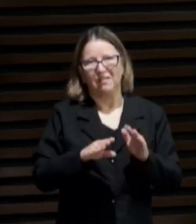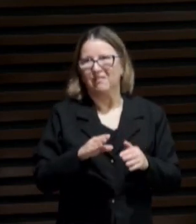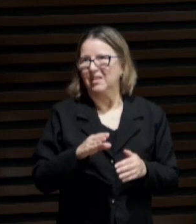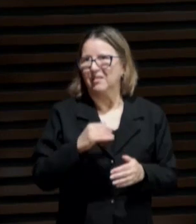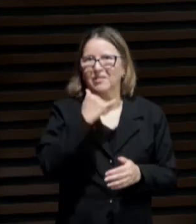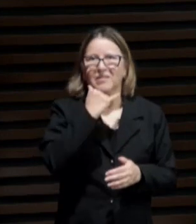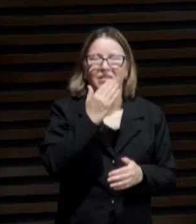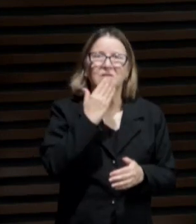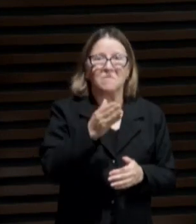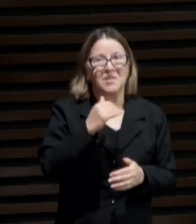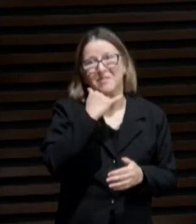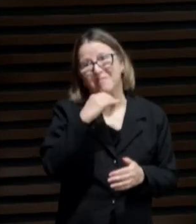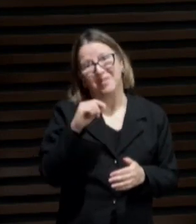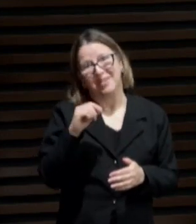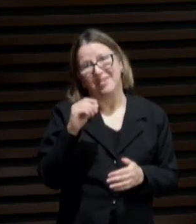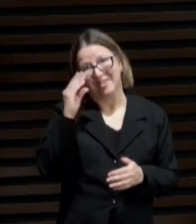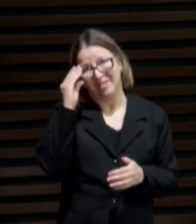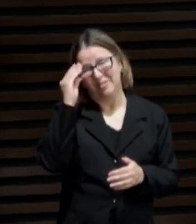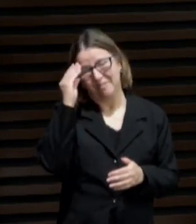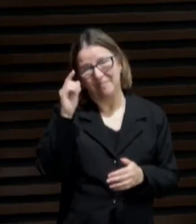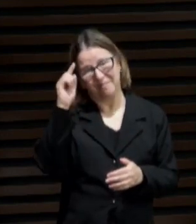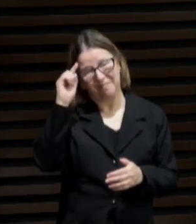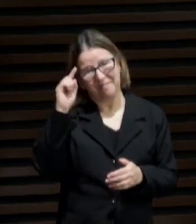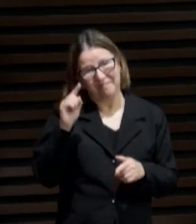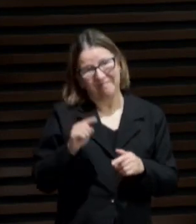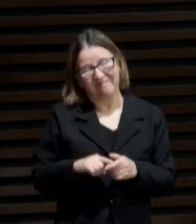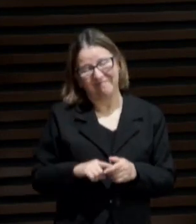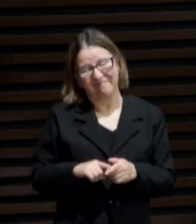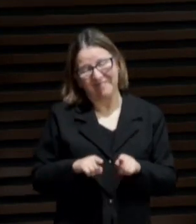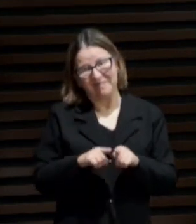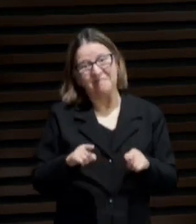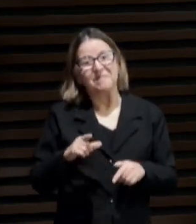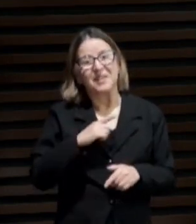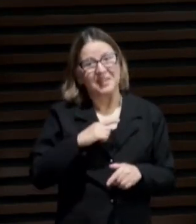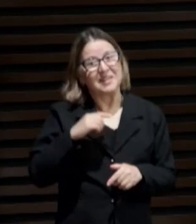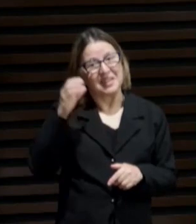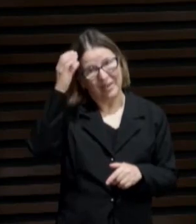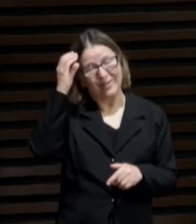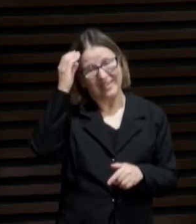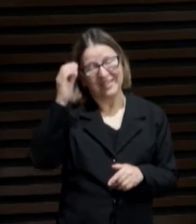fiz, e sei que eu tinha que pedir perdão. E muitas vezes eu não peço para pedir perdão, por causa desse orgulho meu.